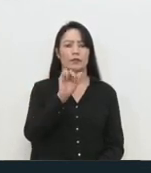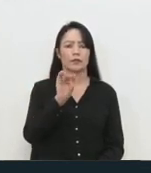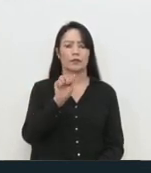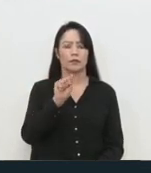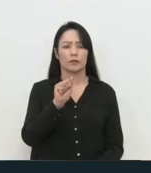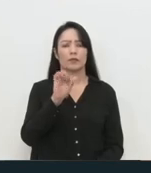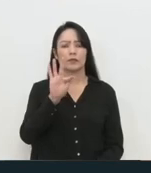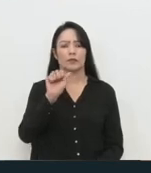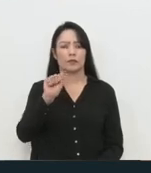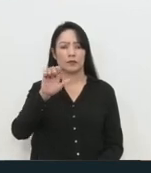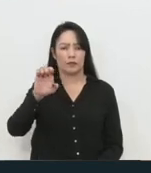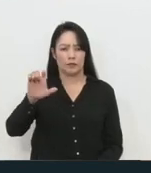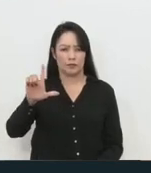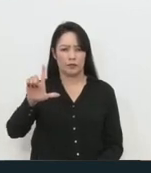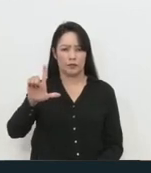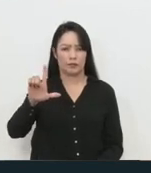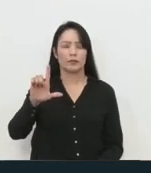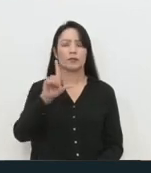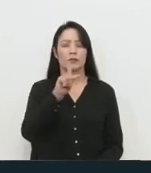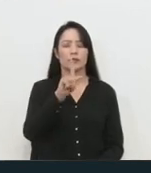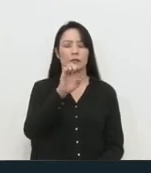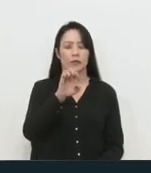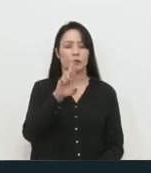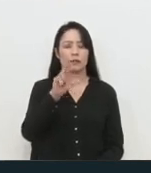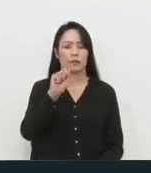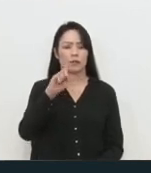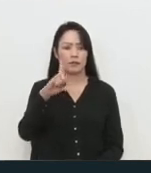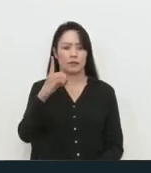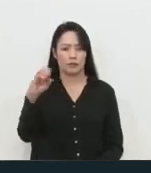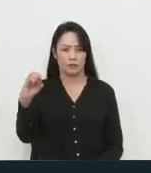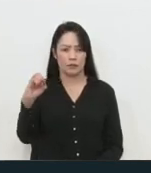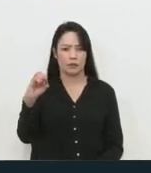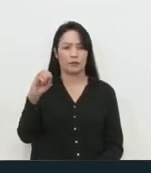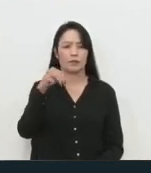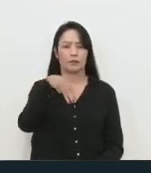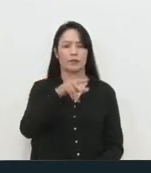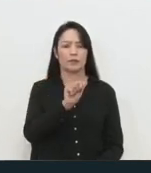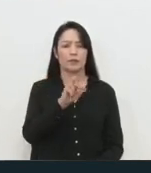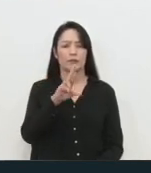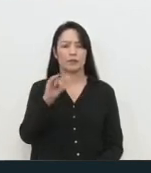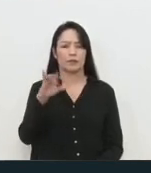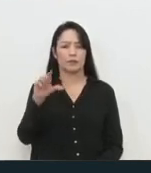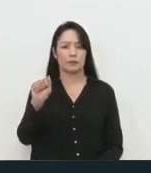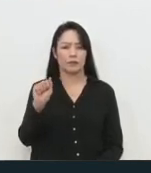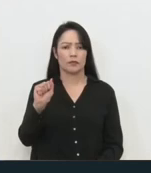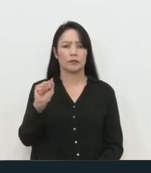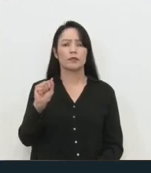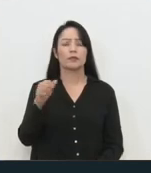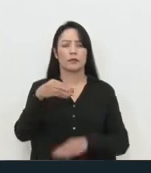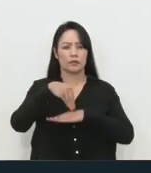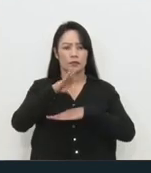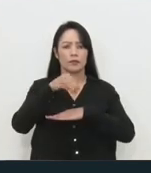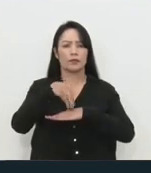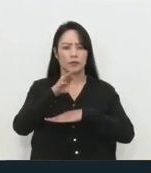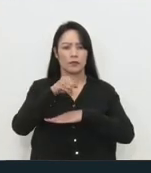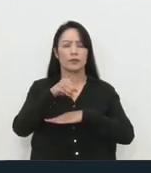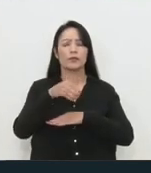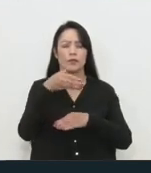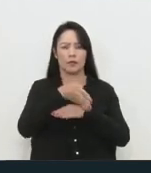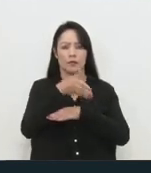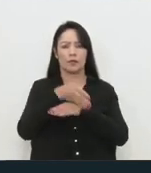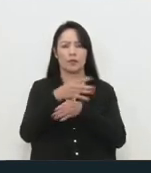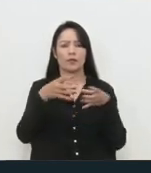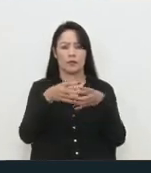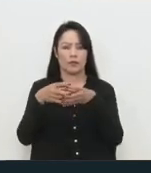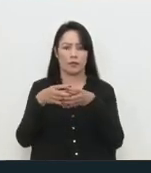DC Geral de Celestino PSC e Márcia taskate foram indicados para compor a comissão